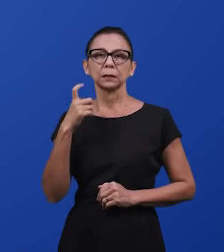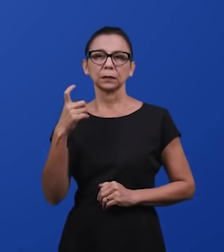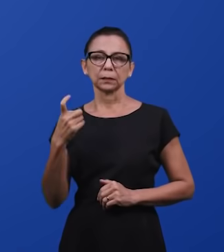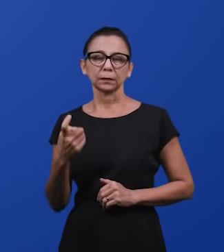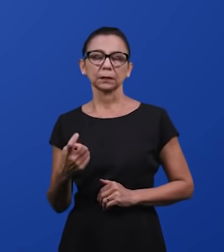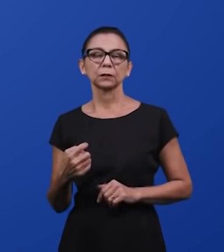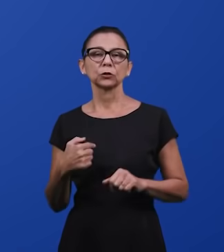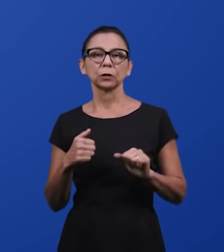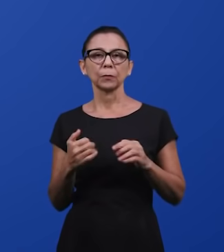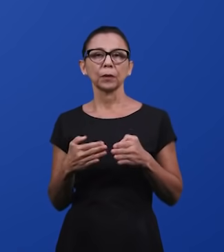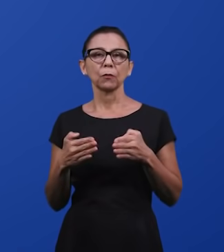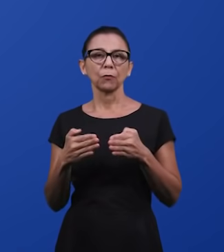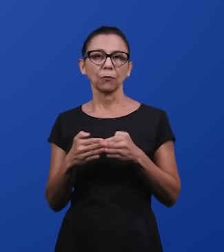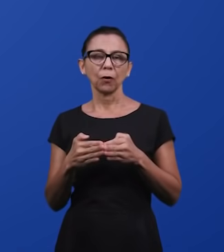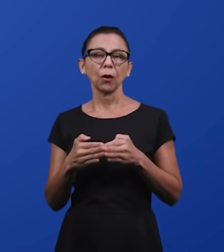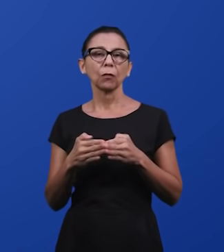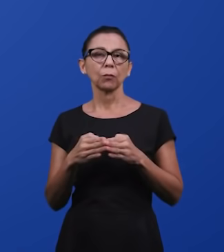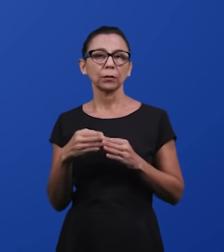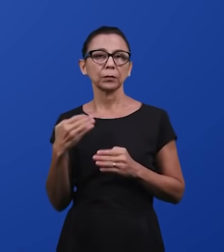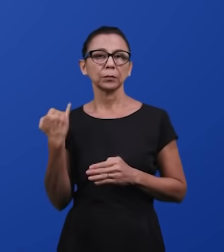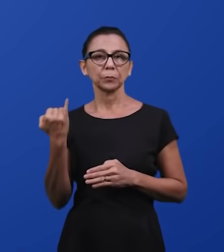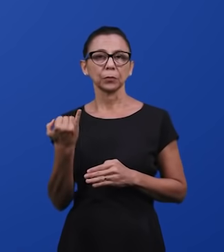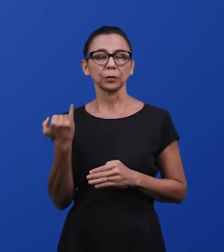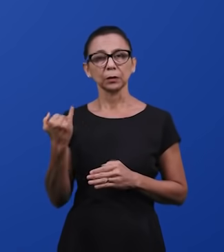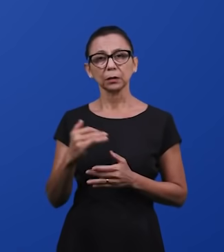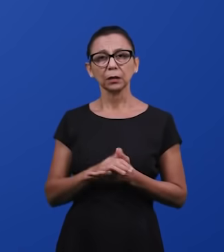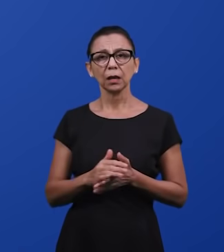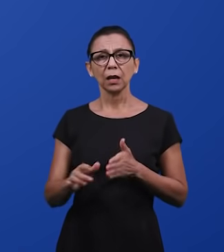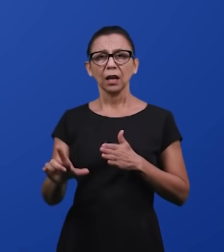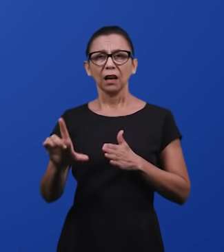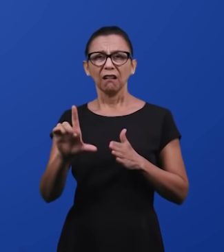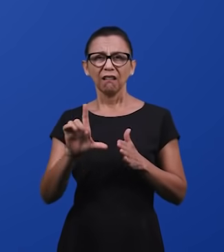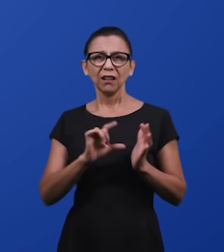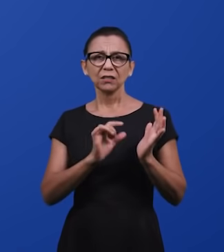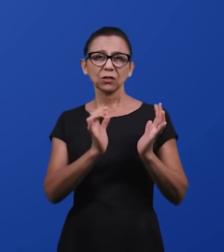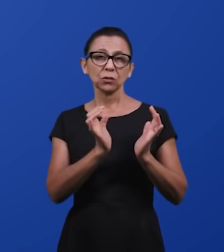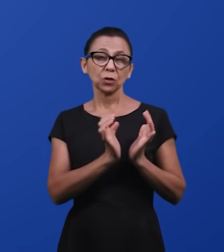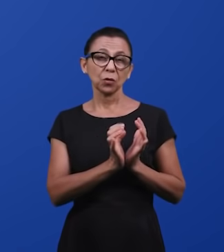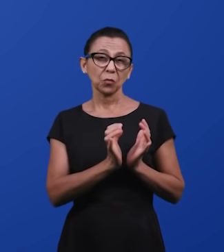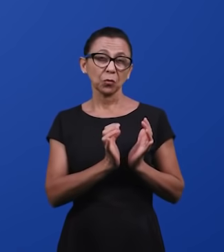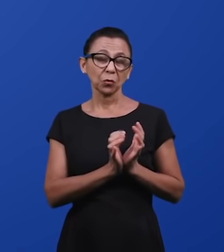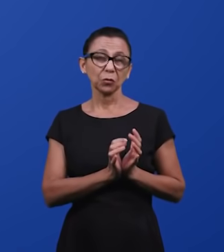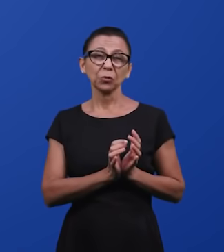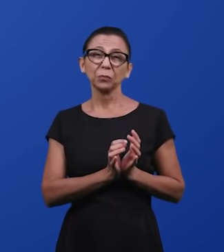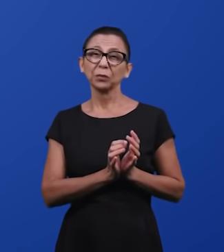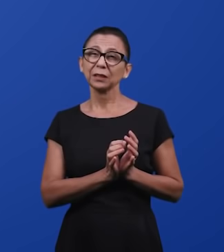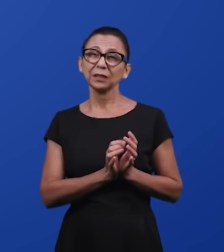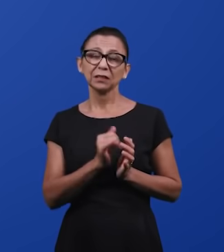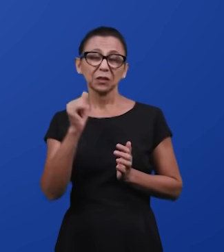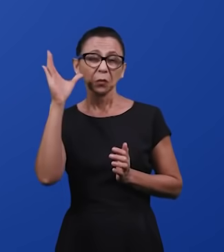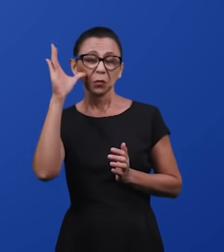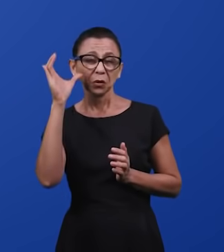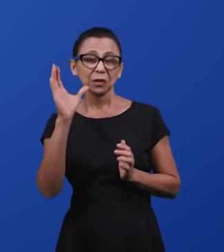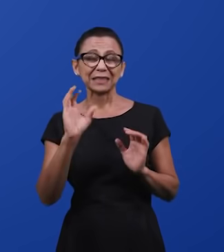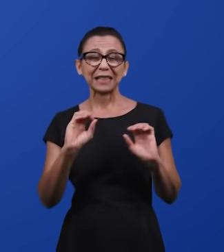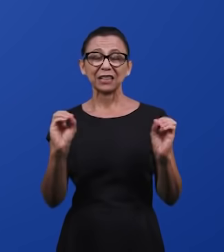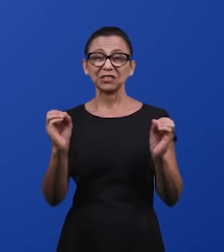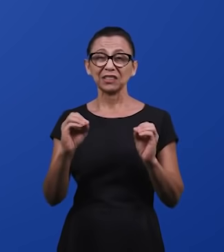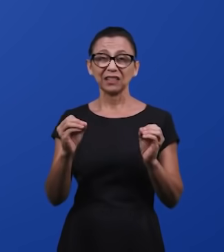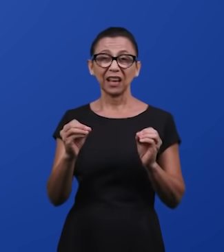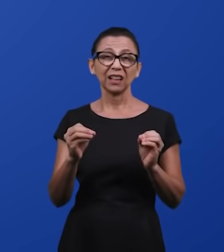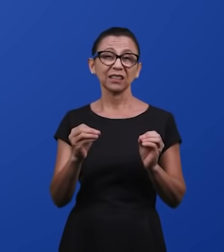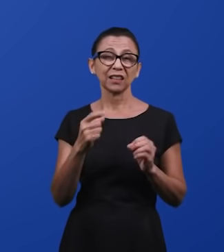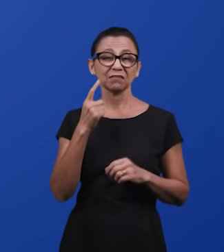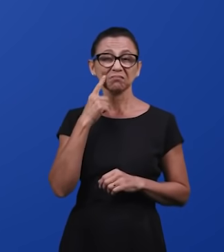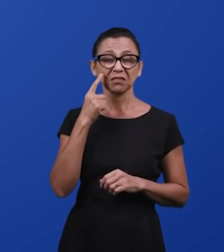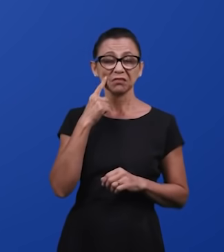pontuar o envolvimento das irmãs que antes não eram tão envolvidos com este trabalho e hoje